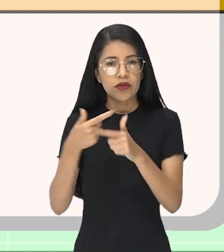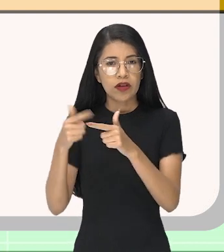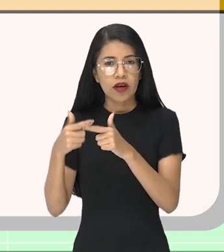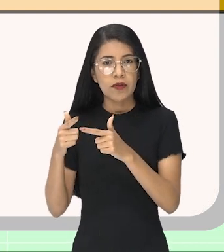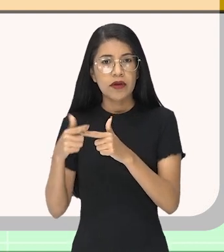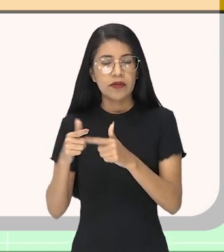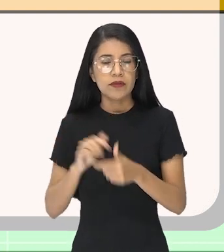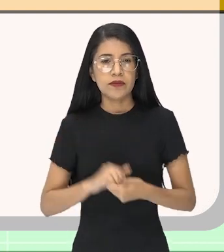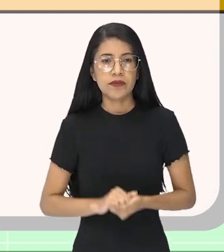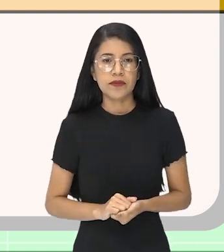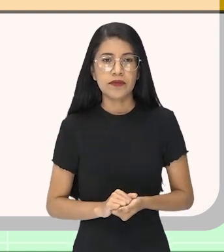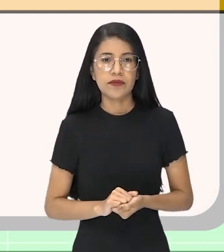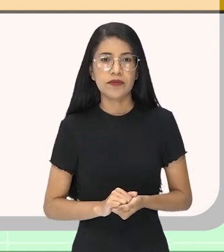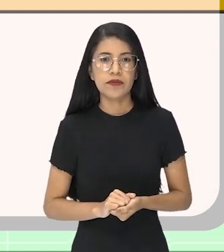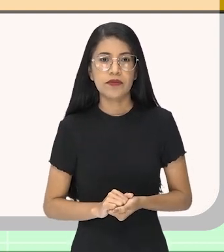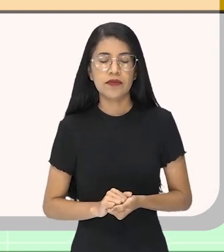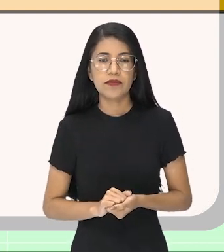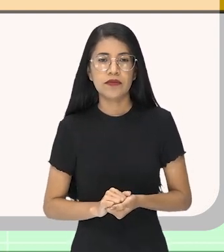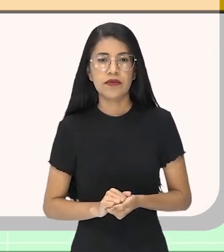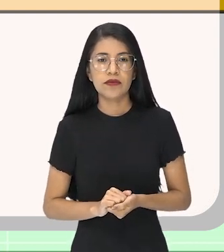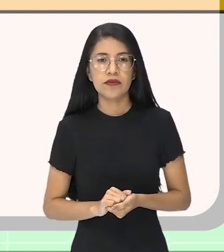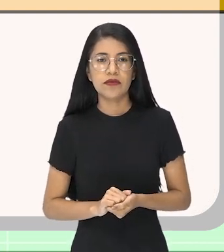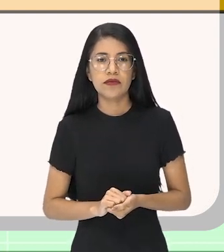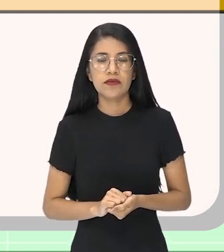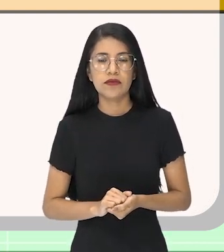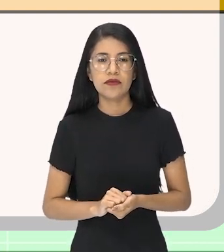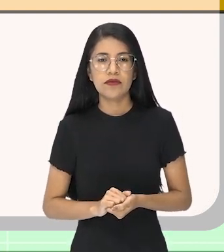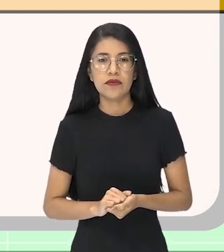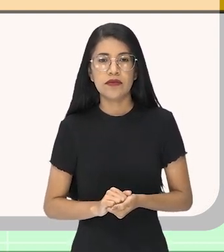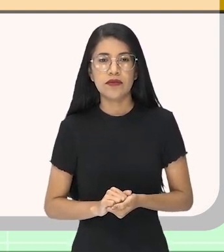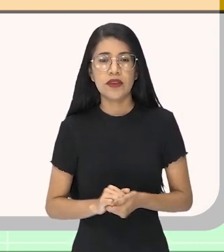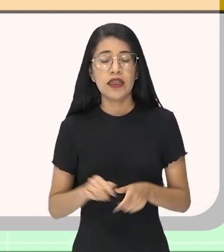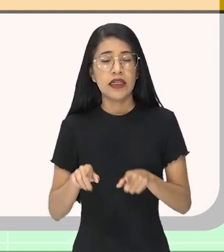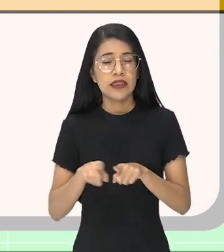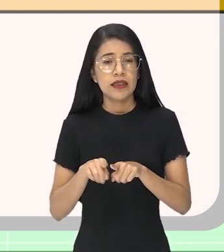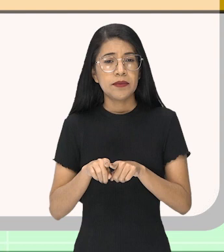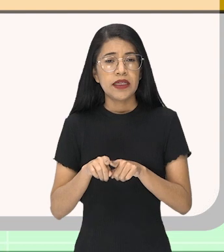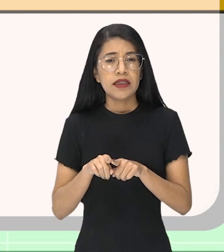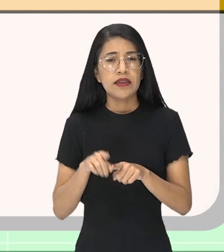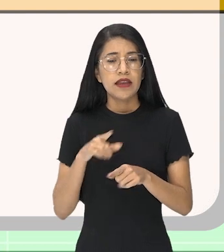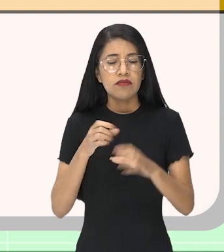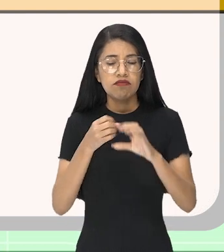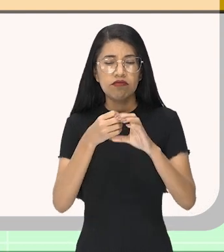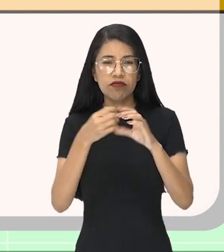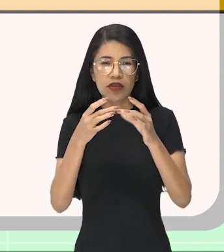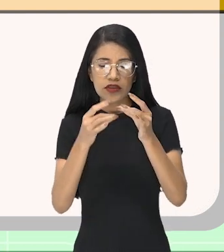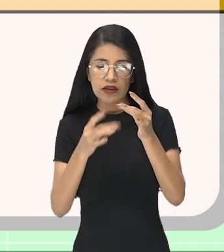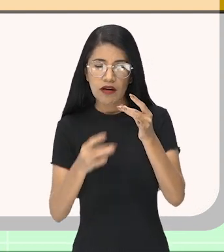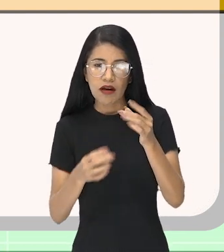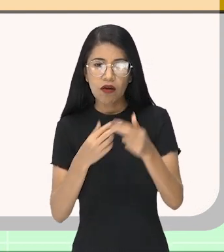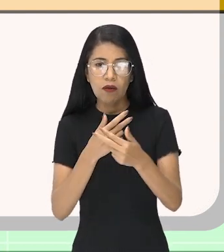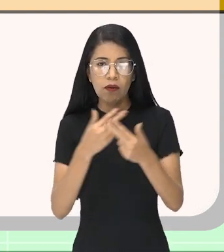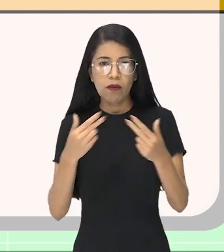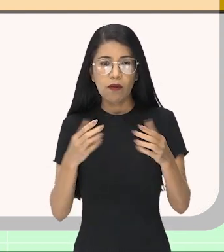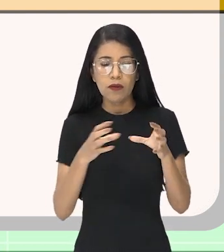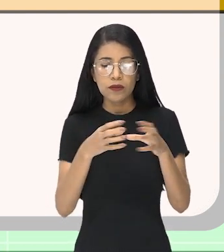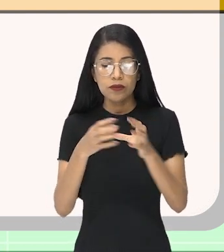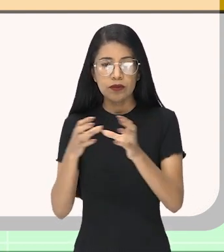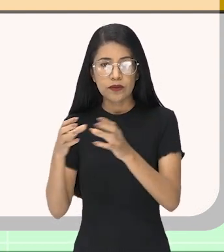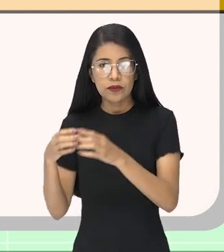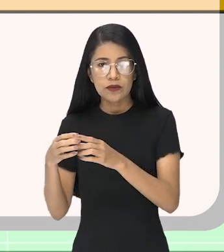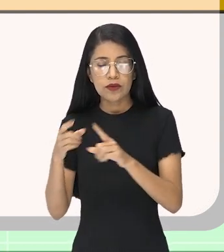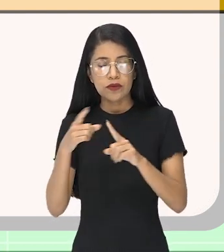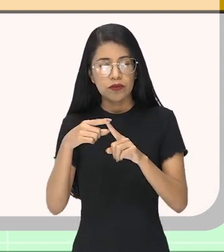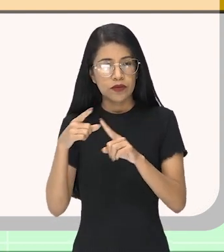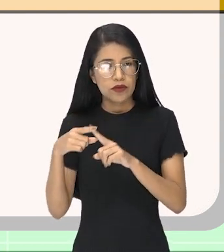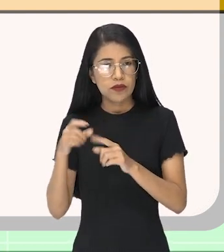hiperglicemia. Do mesmo modo, também são descritos outras categorias de diabetes, como